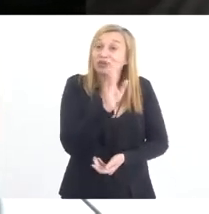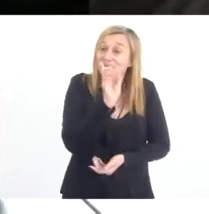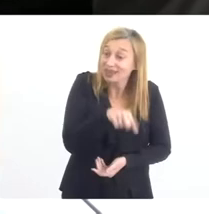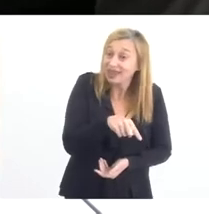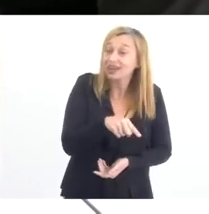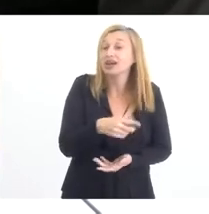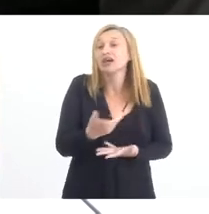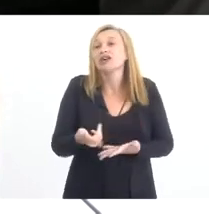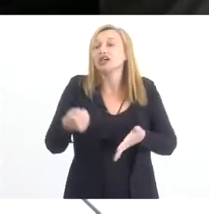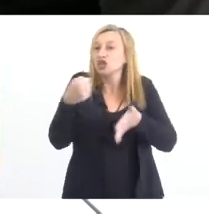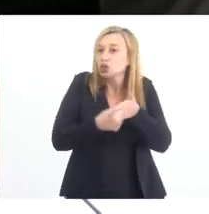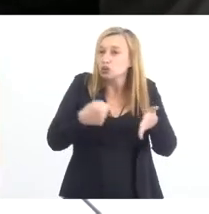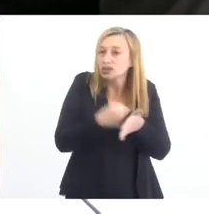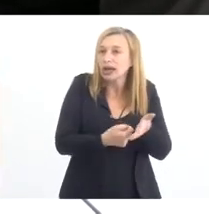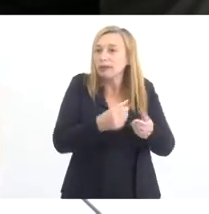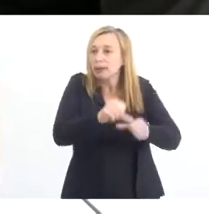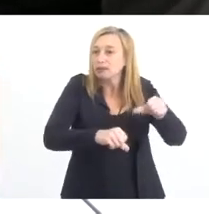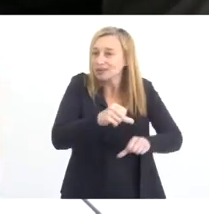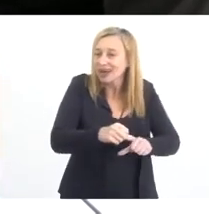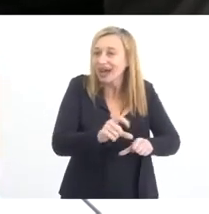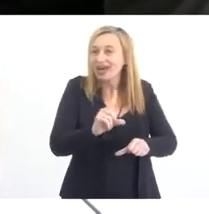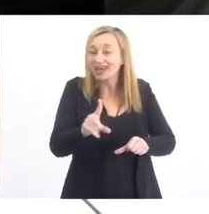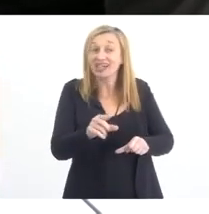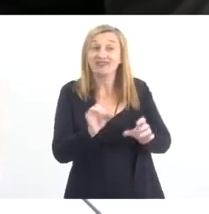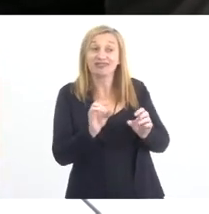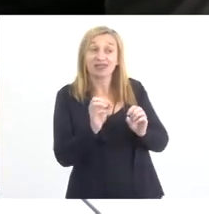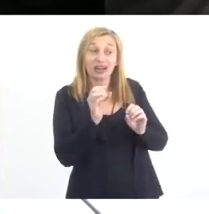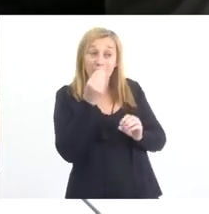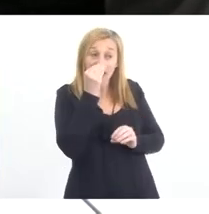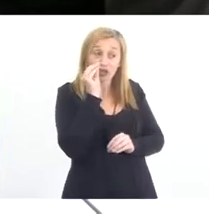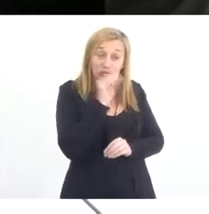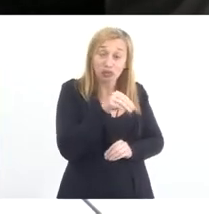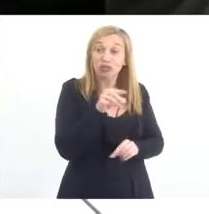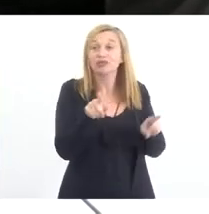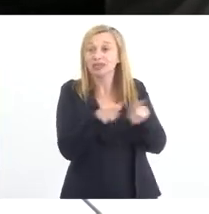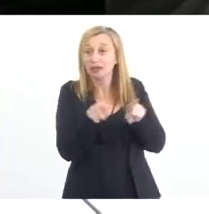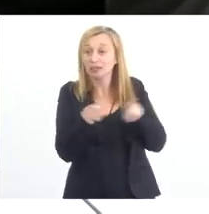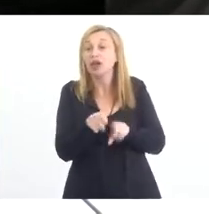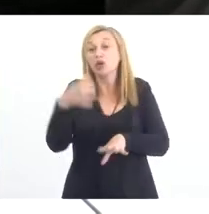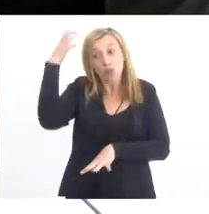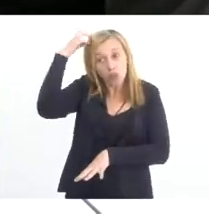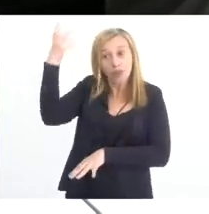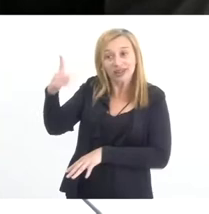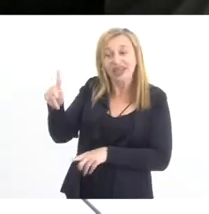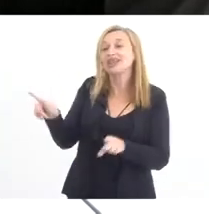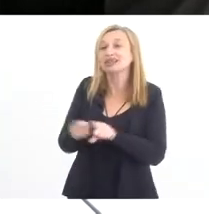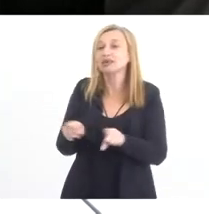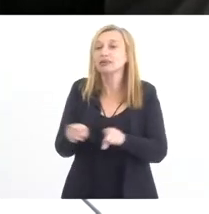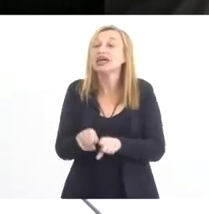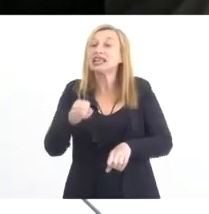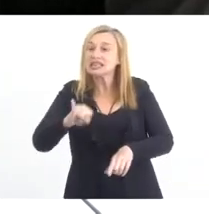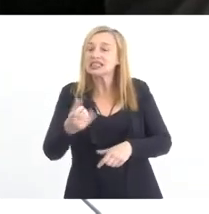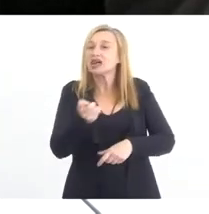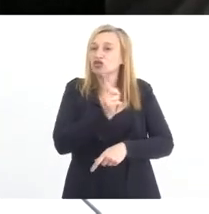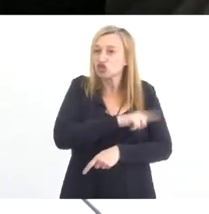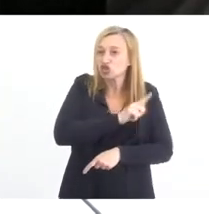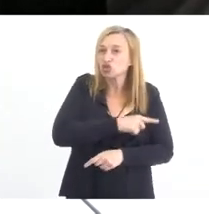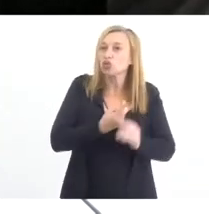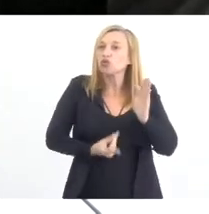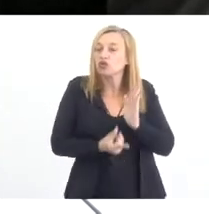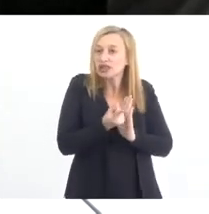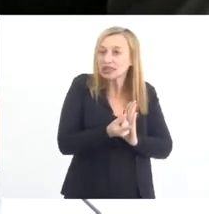De vez em ele lutar para mudar, ele deixou assim também. Culpa dele também. Se ele é o gestor